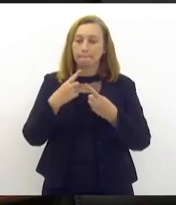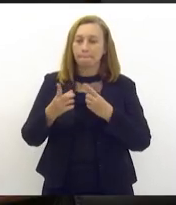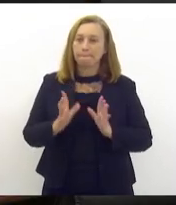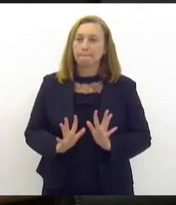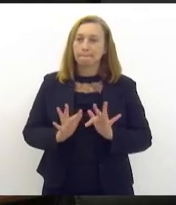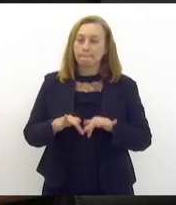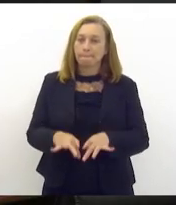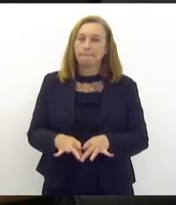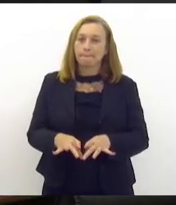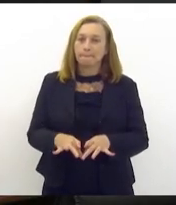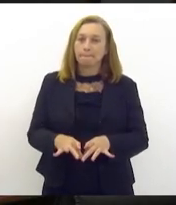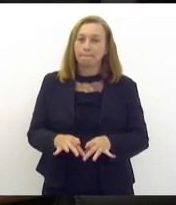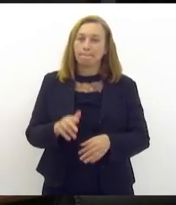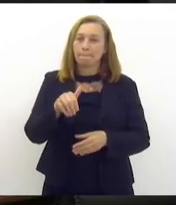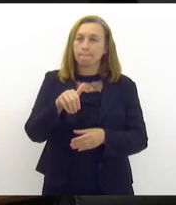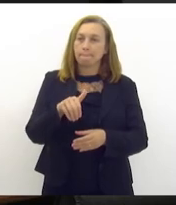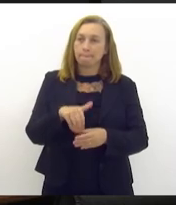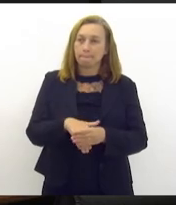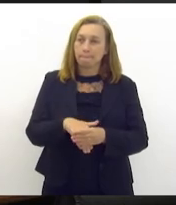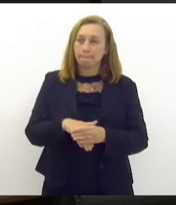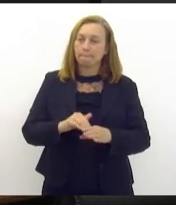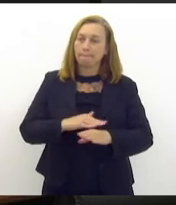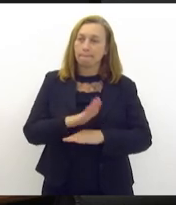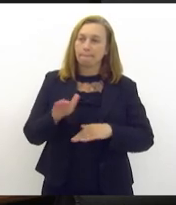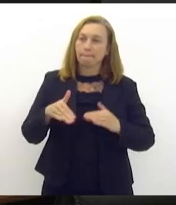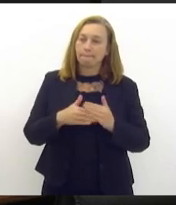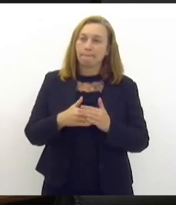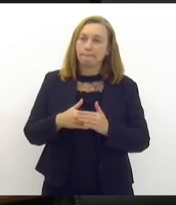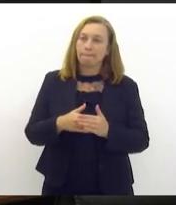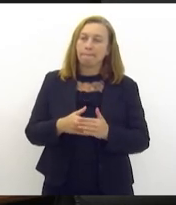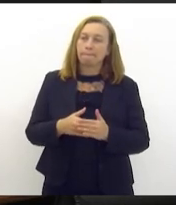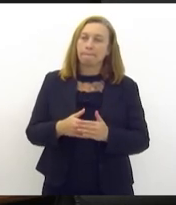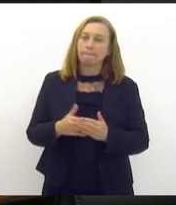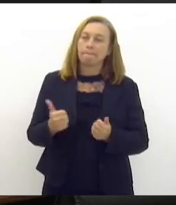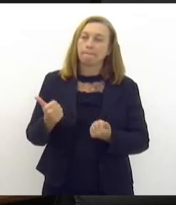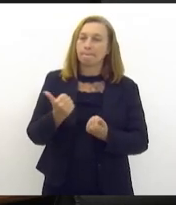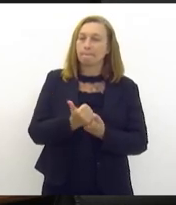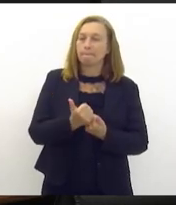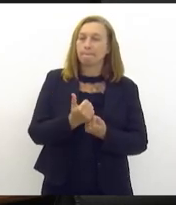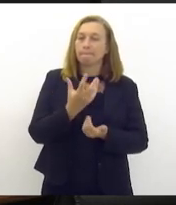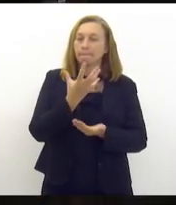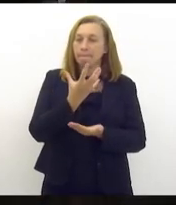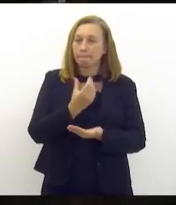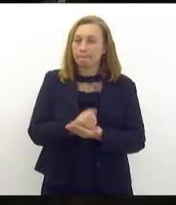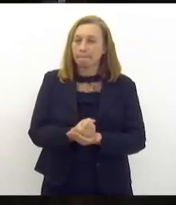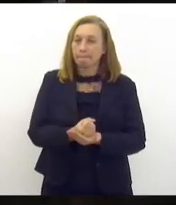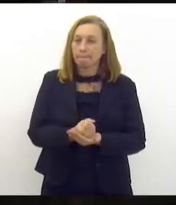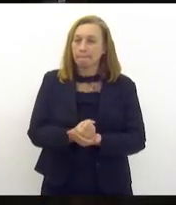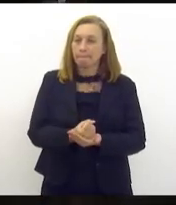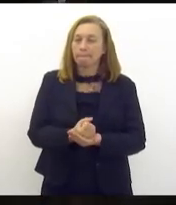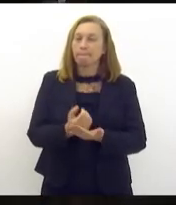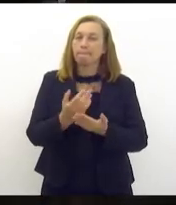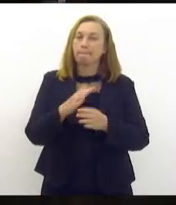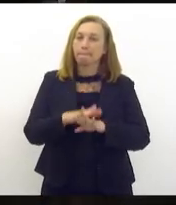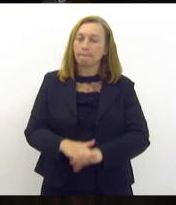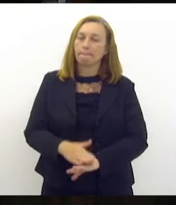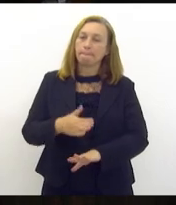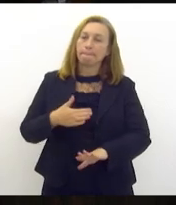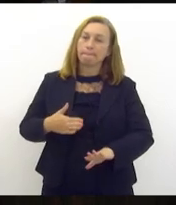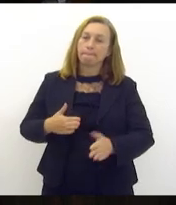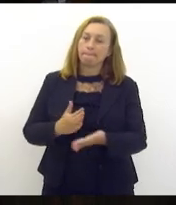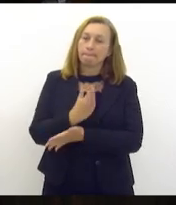discutir, encerrada a discussão, em votação substitutivo. Senhores que aprovam, permaneçam como